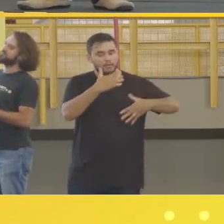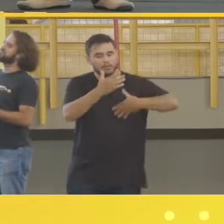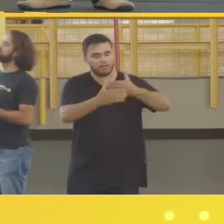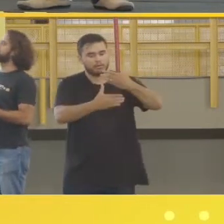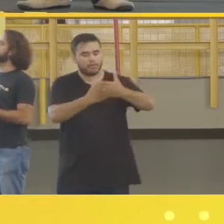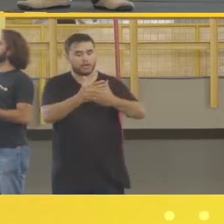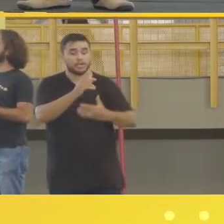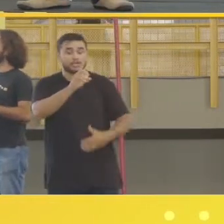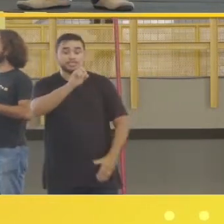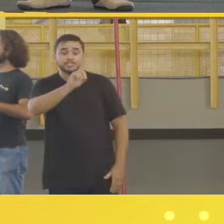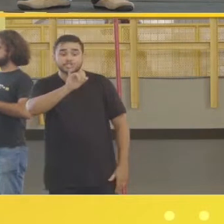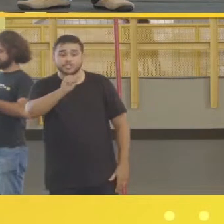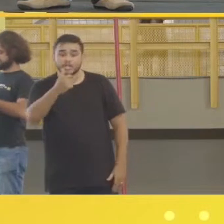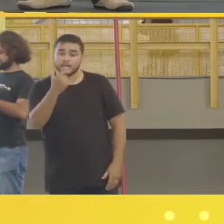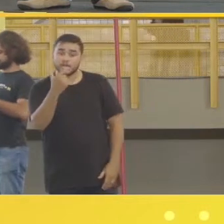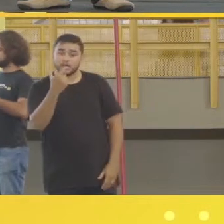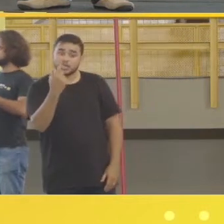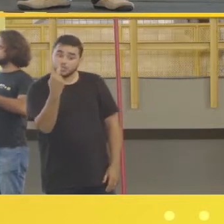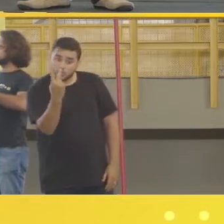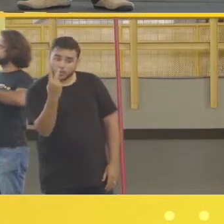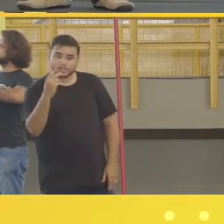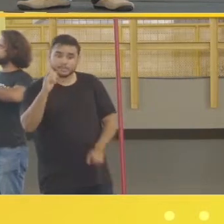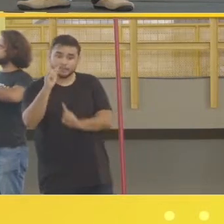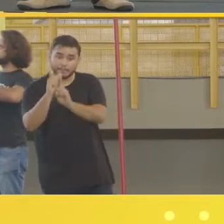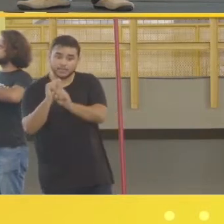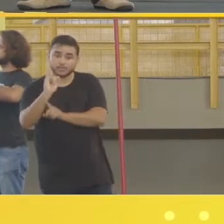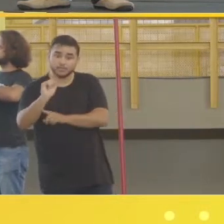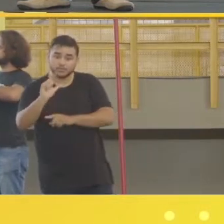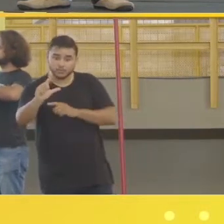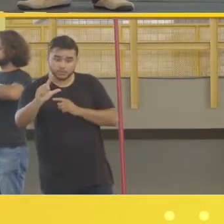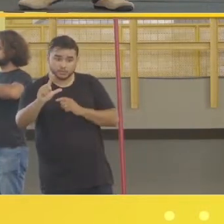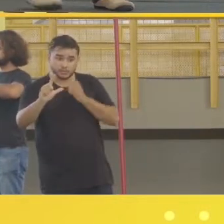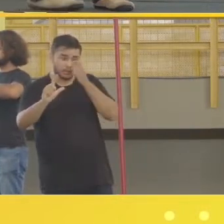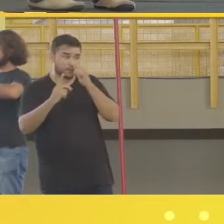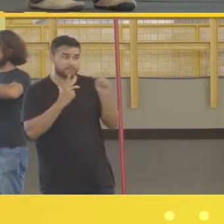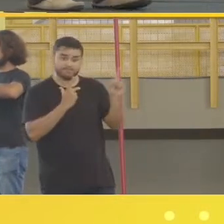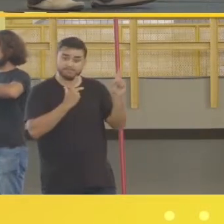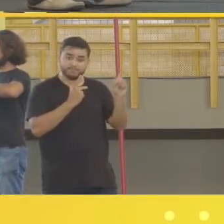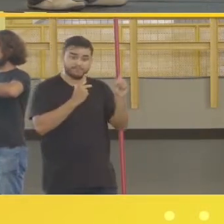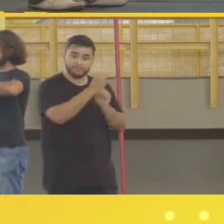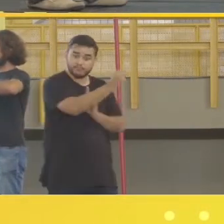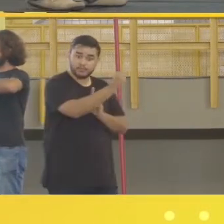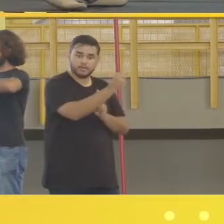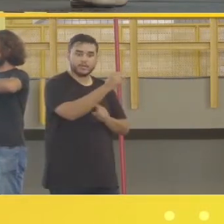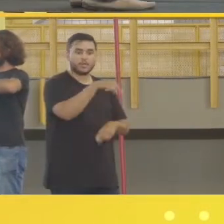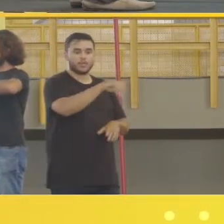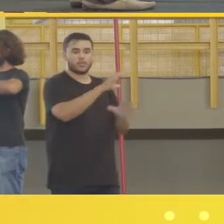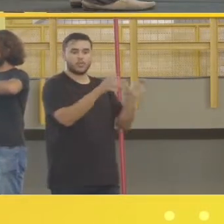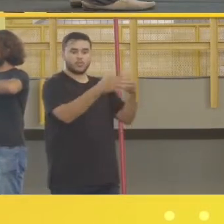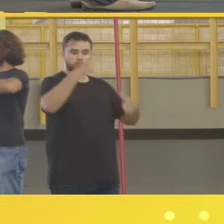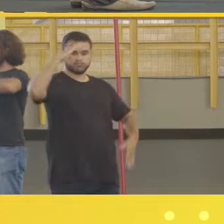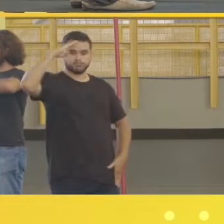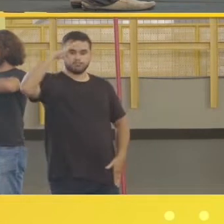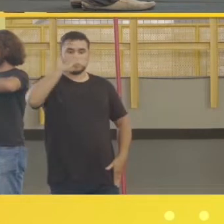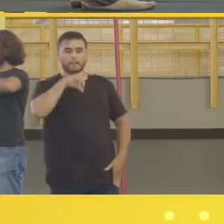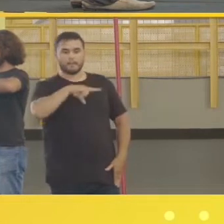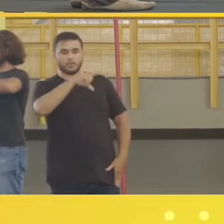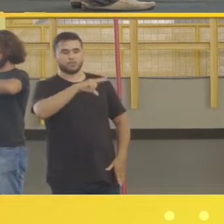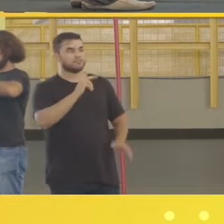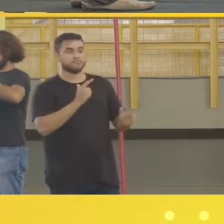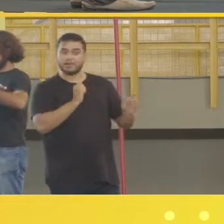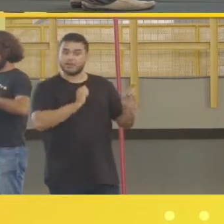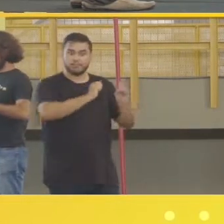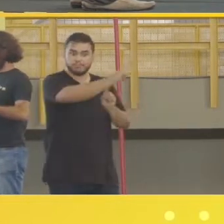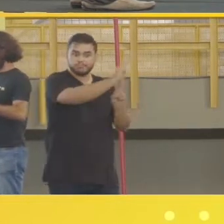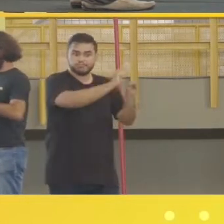Porque tem 2 datas, quando Dom Pedro proclamou e quando eles expulsaram os portugueses, tá? A Bahia começou a pegar em armas contra